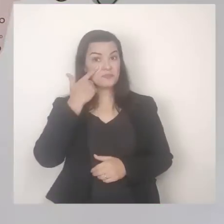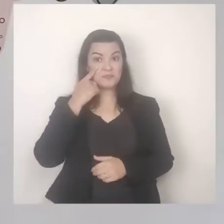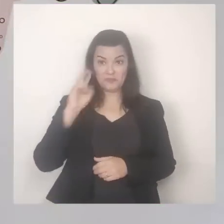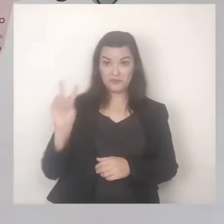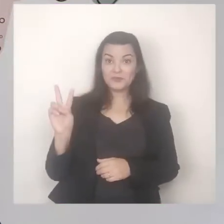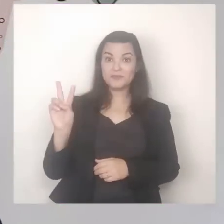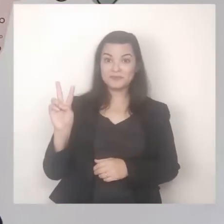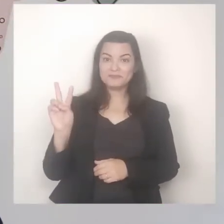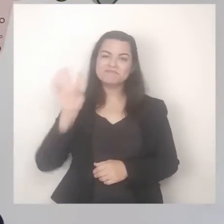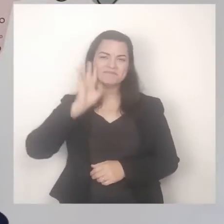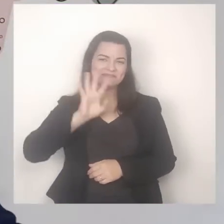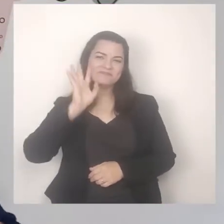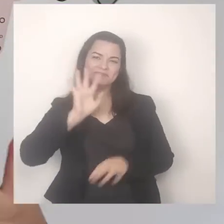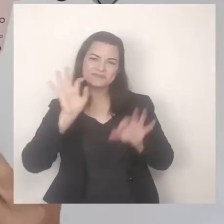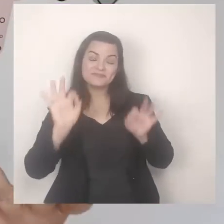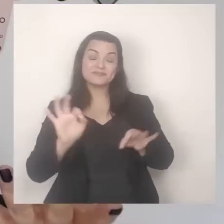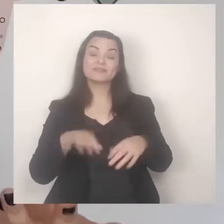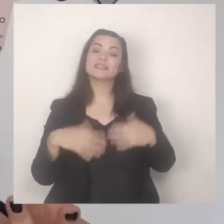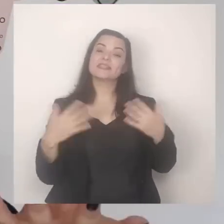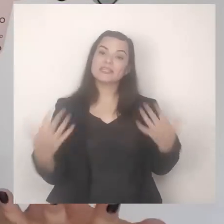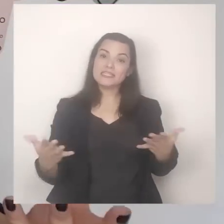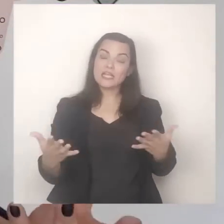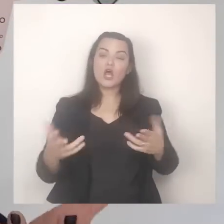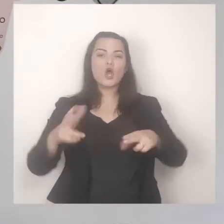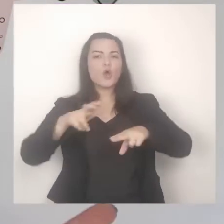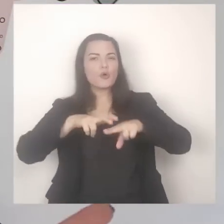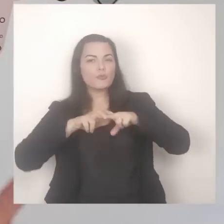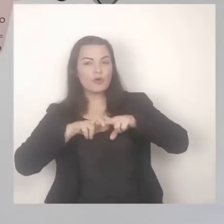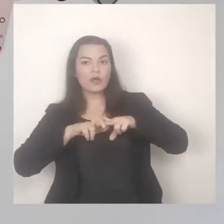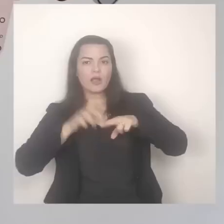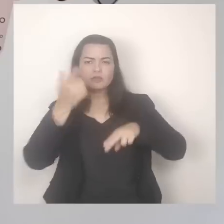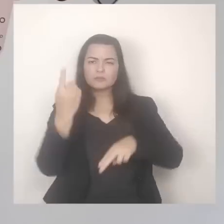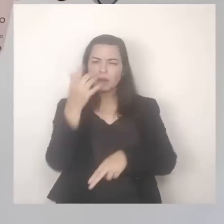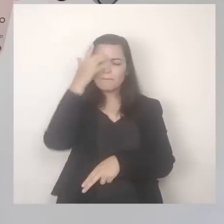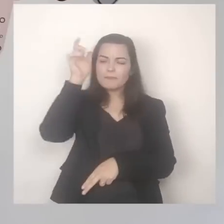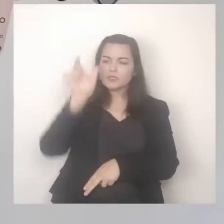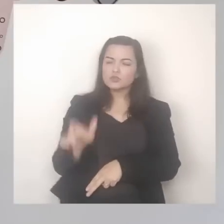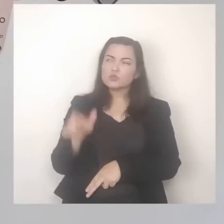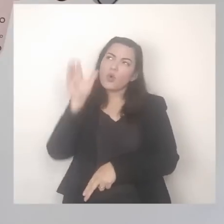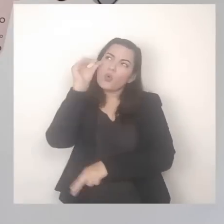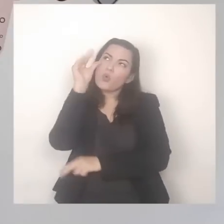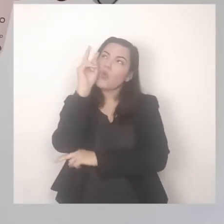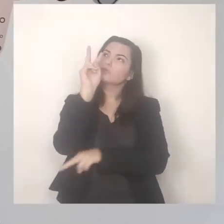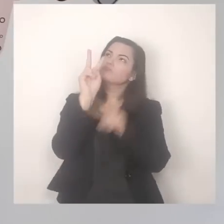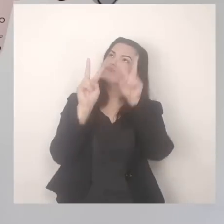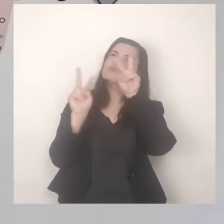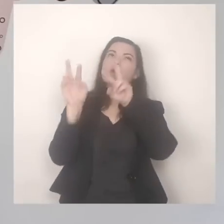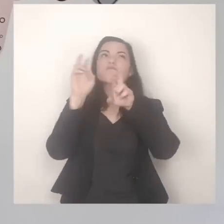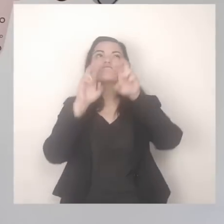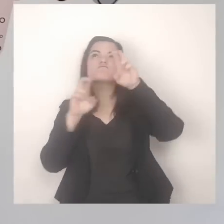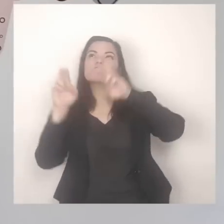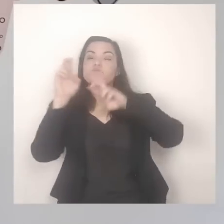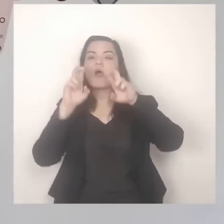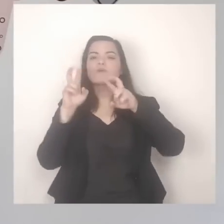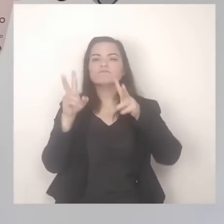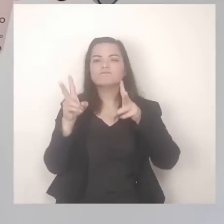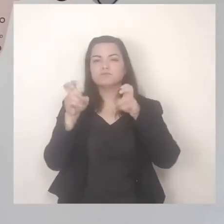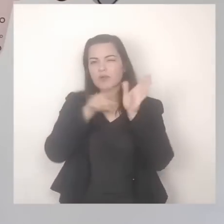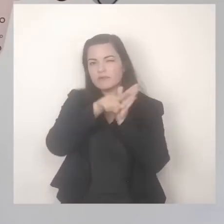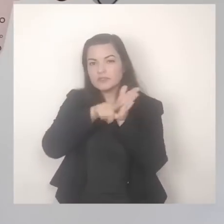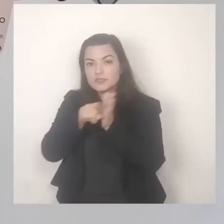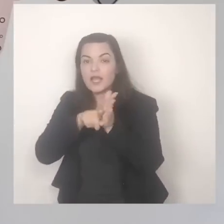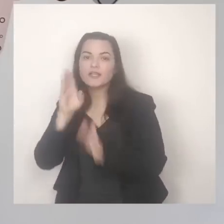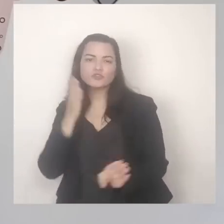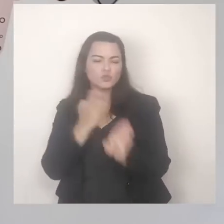Viu só que legal? E foi a partir de um olhar curioso e investigativo que todas essas descobertas